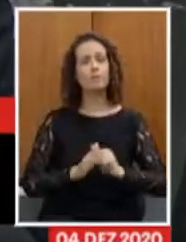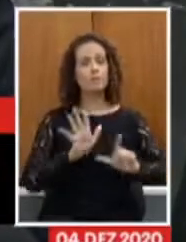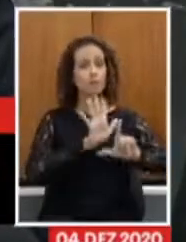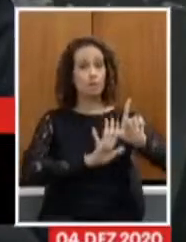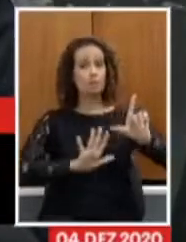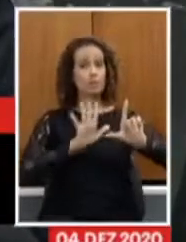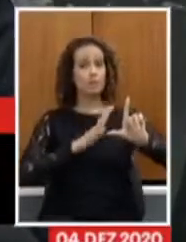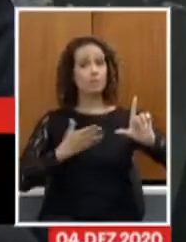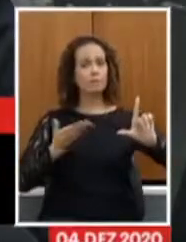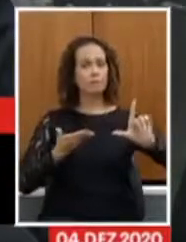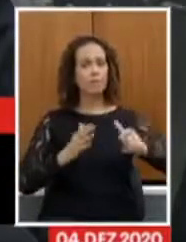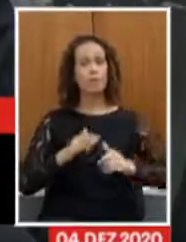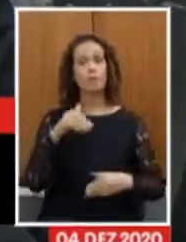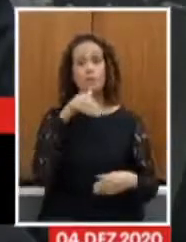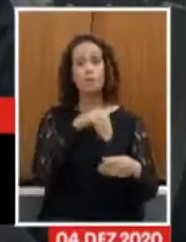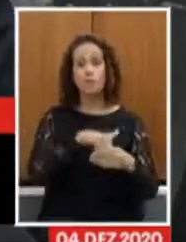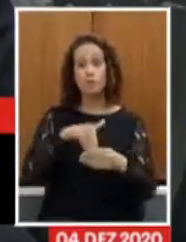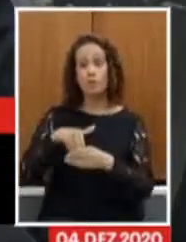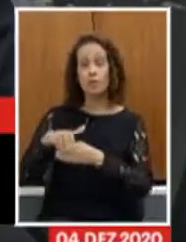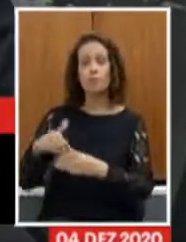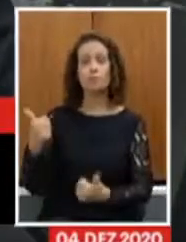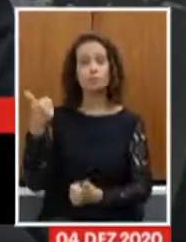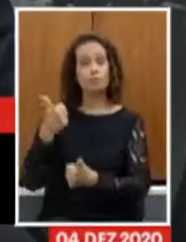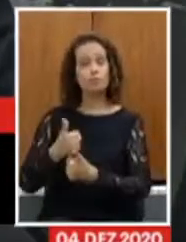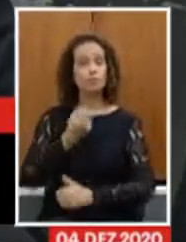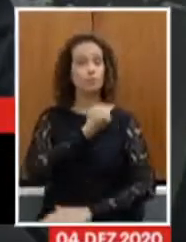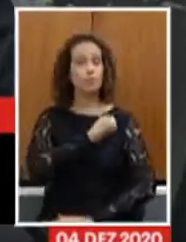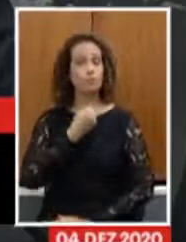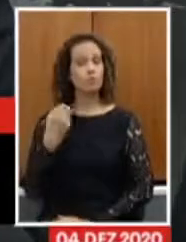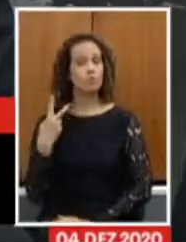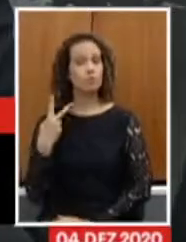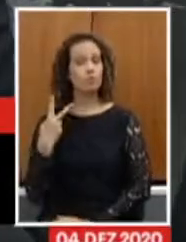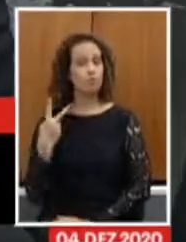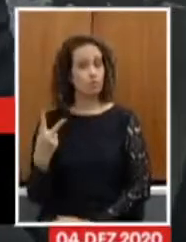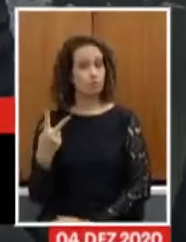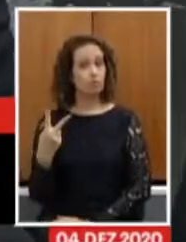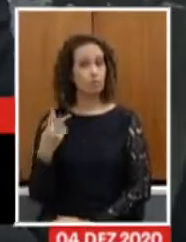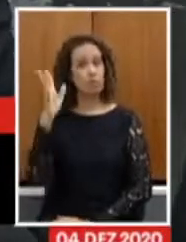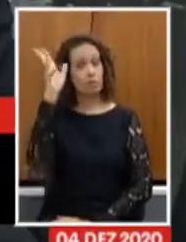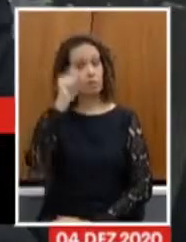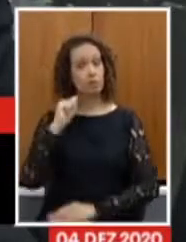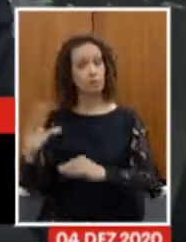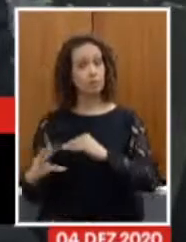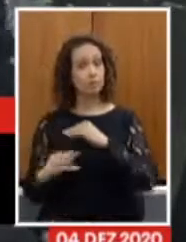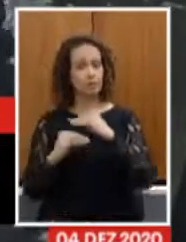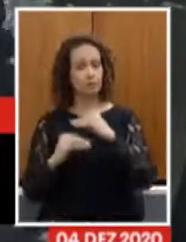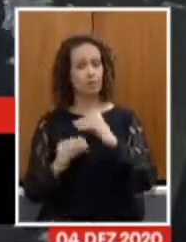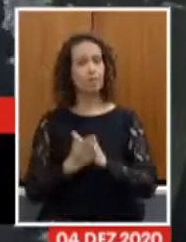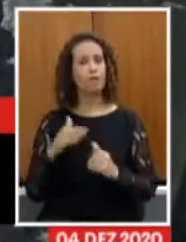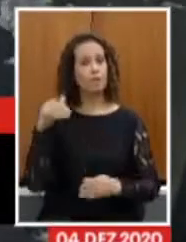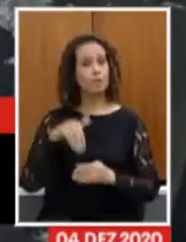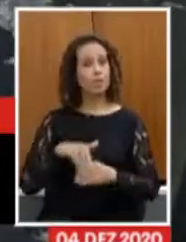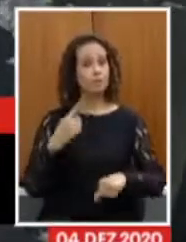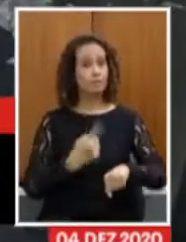Sileges. Em votação, substitutivo número 2, salvo emenda. Em